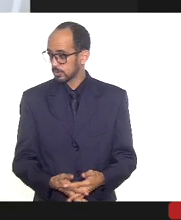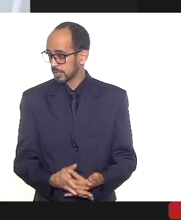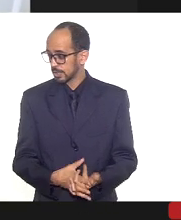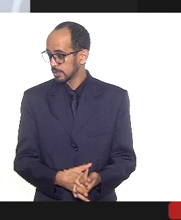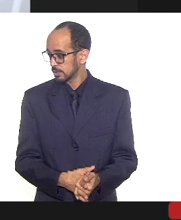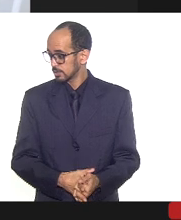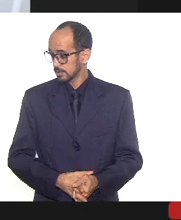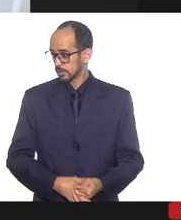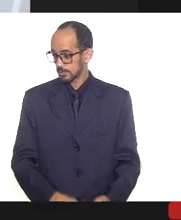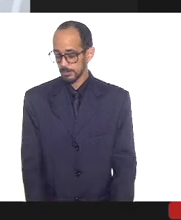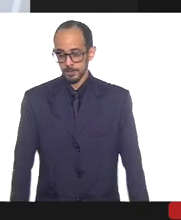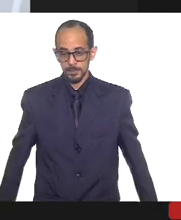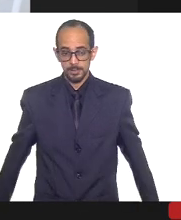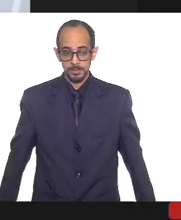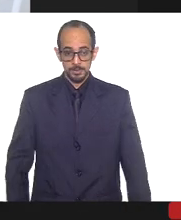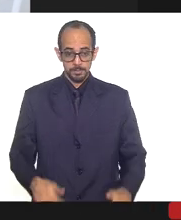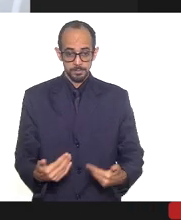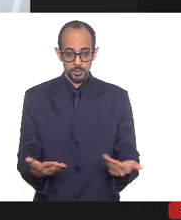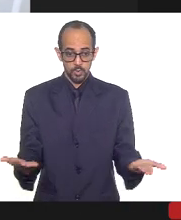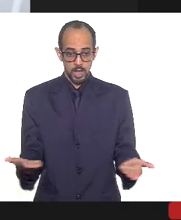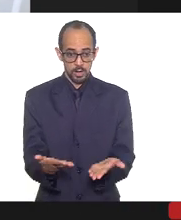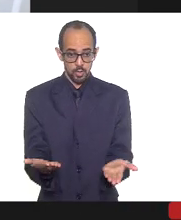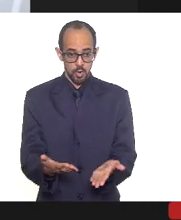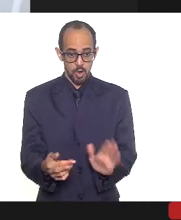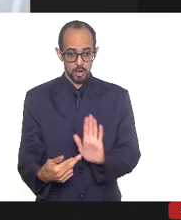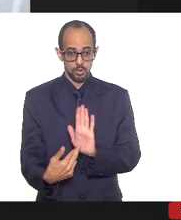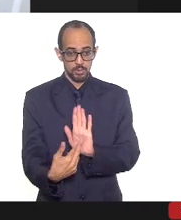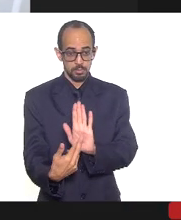Agora, como eu chamei, representante